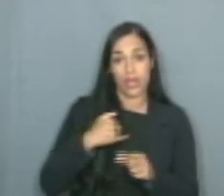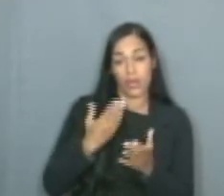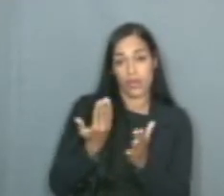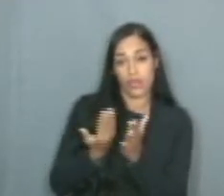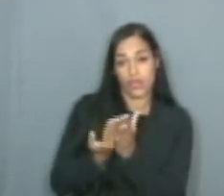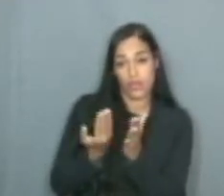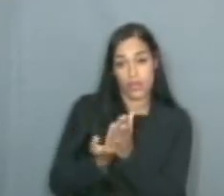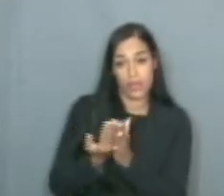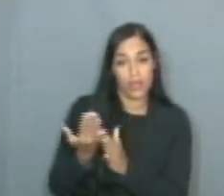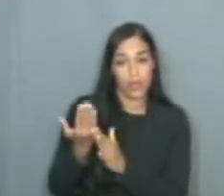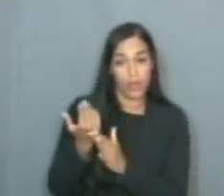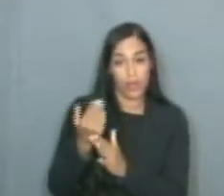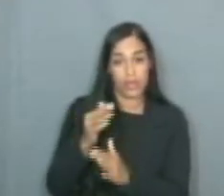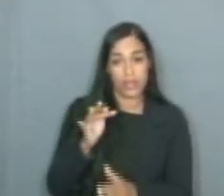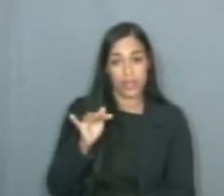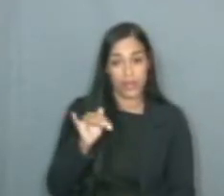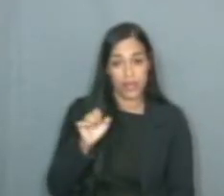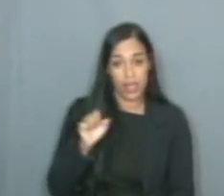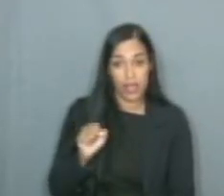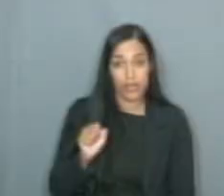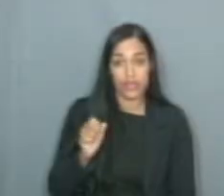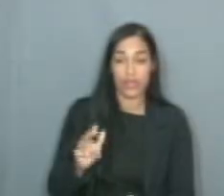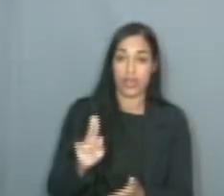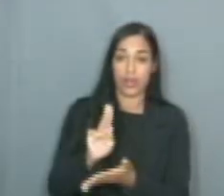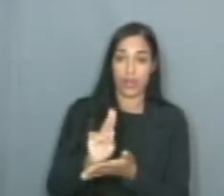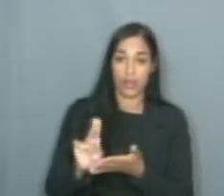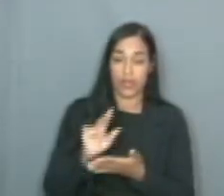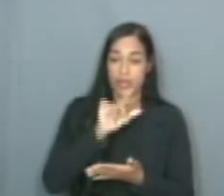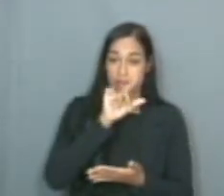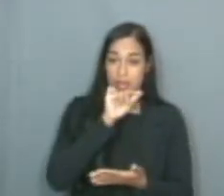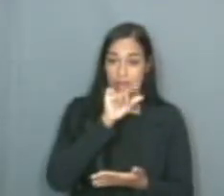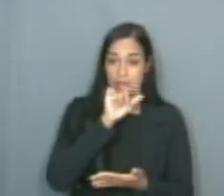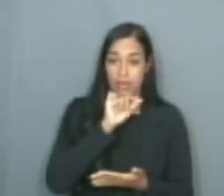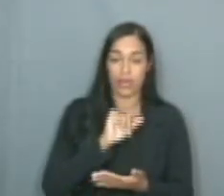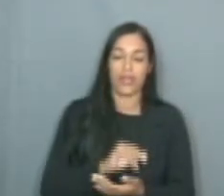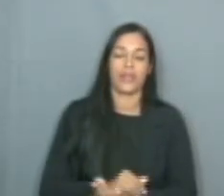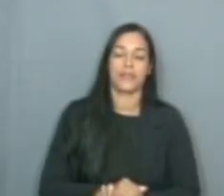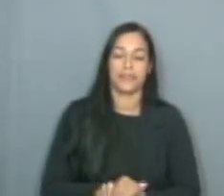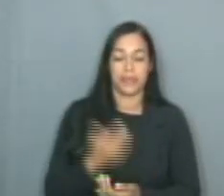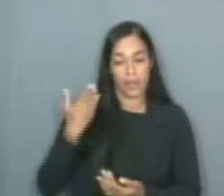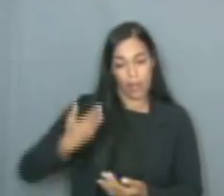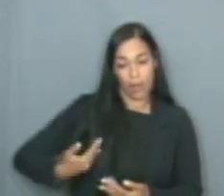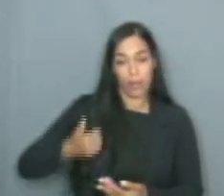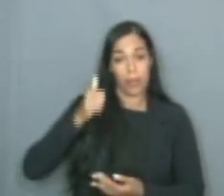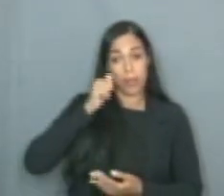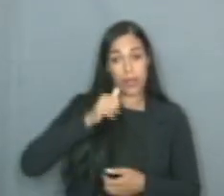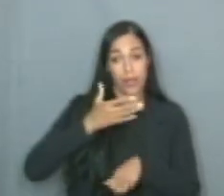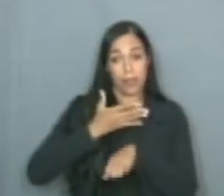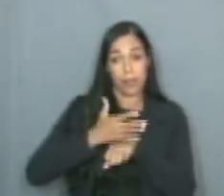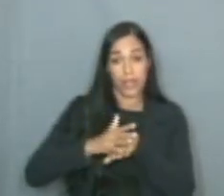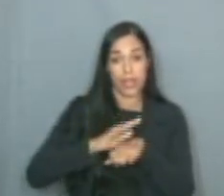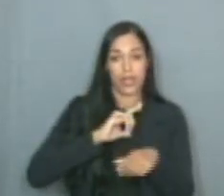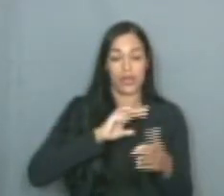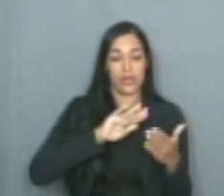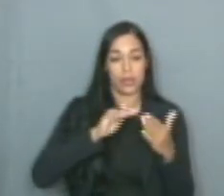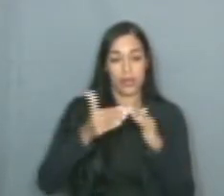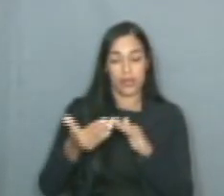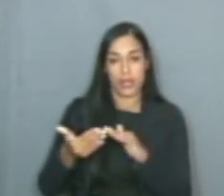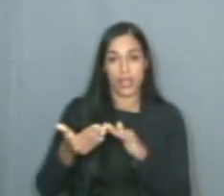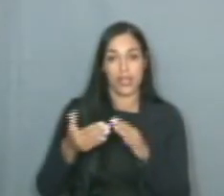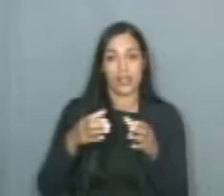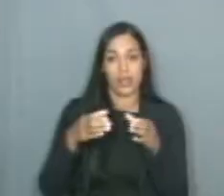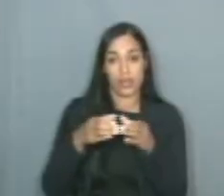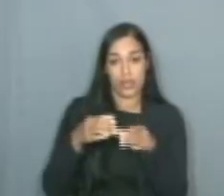FIES, na Universidade Católica de Pernambuco. Então, mesmo sendo branca, eu sou periférica, eu sou